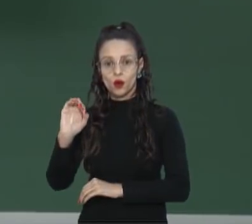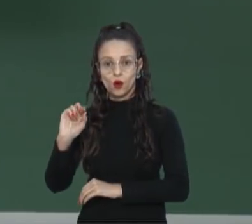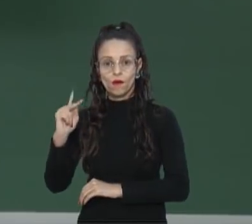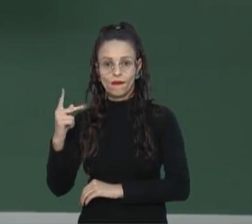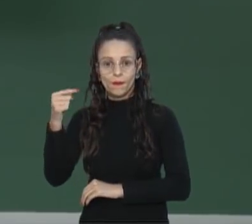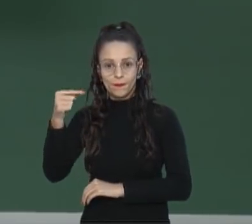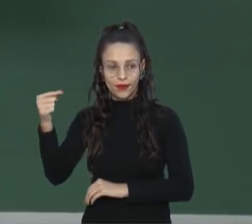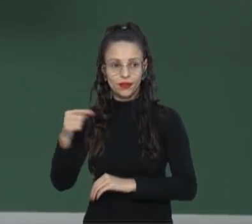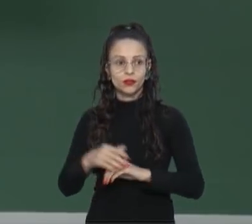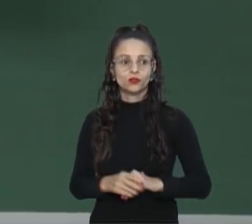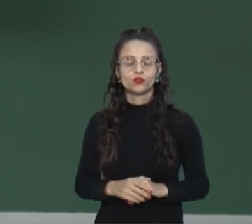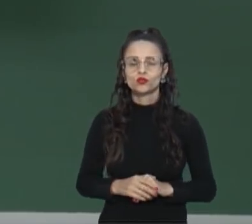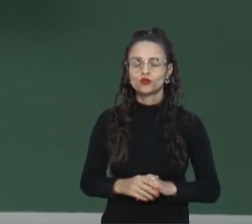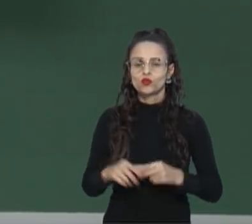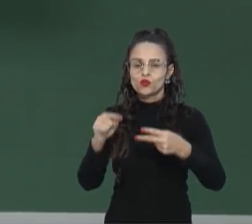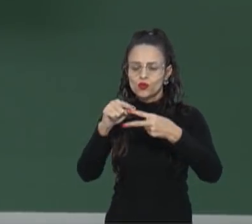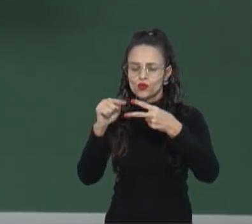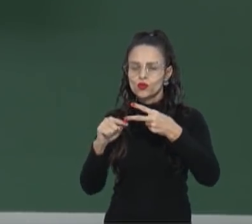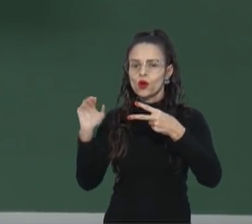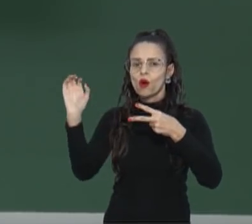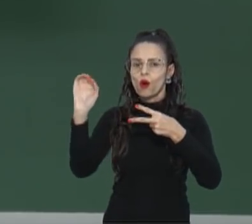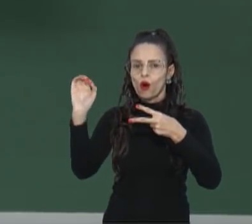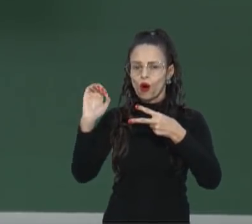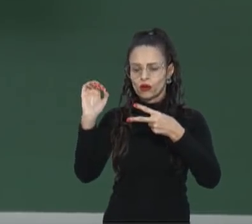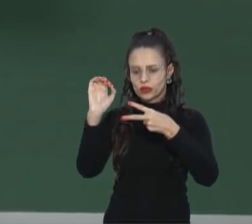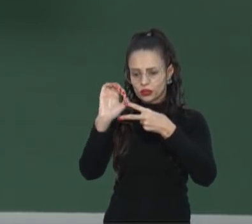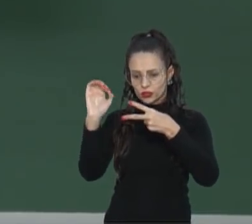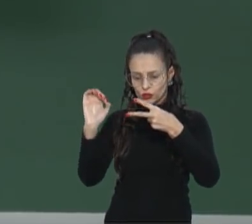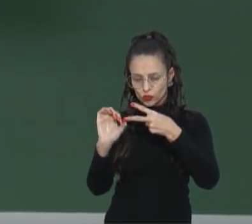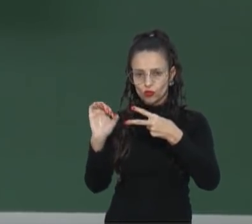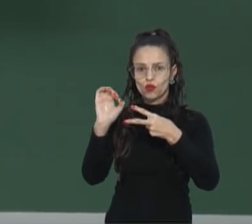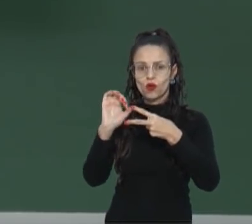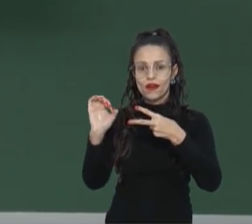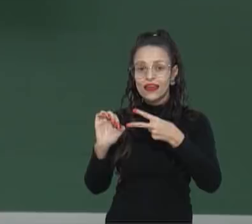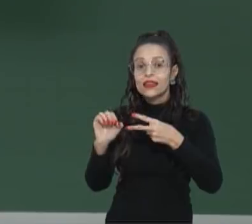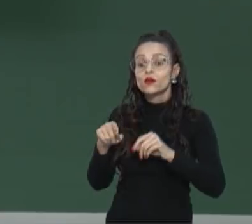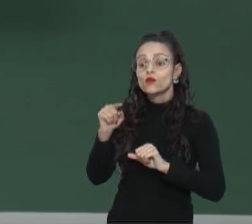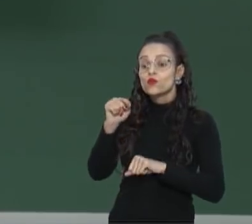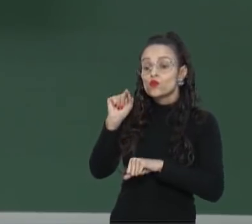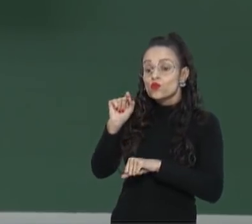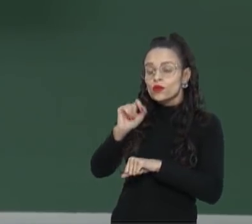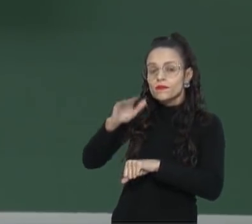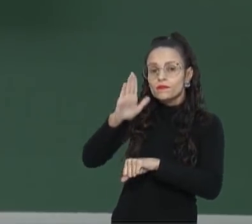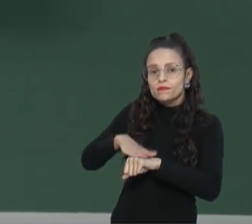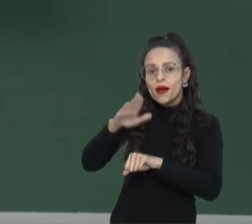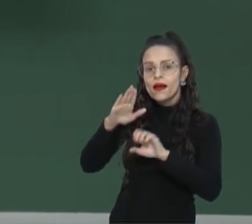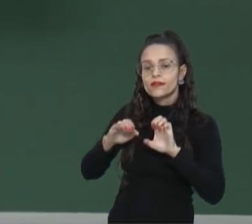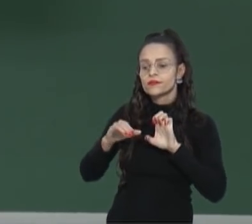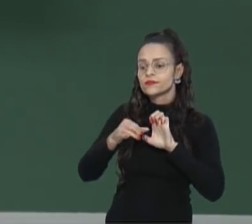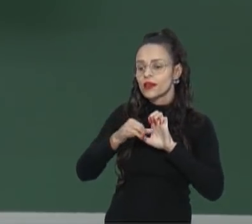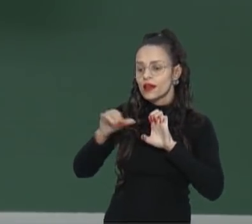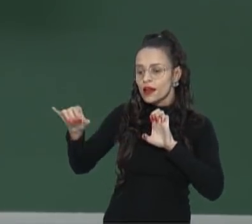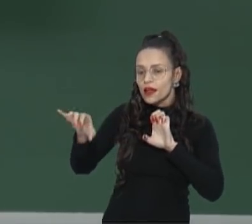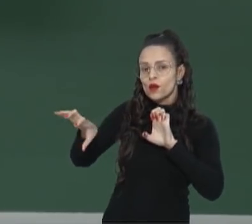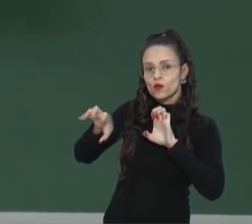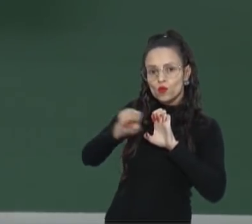Óxidos, dois tipos de elementos, sendo que o mais eletronegativo sempre é o